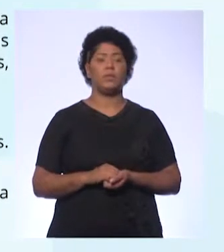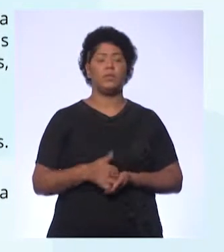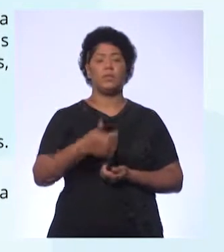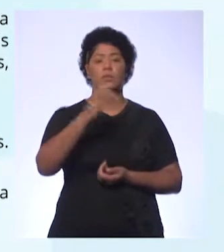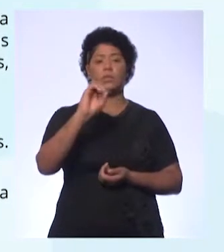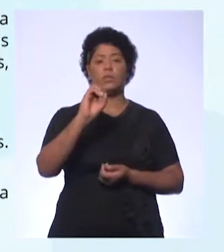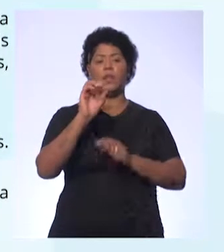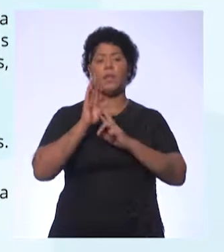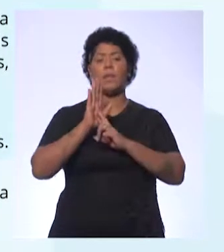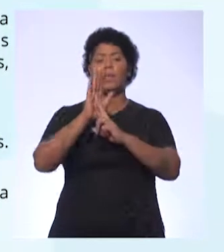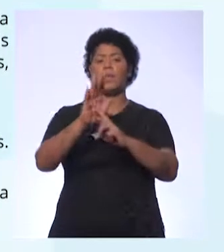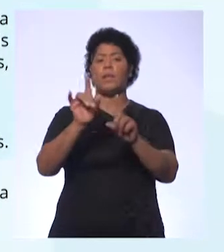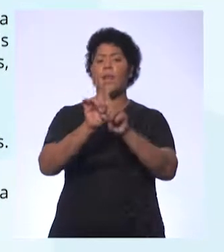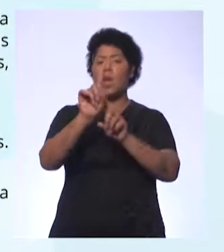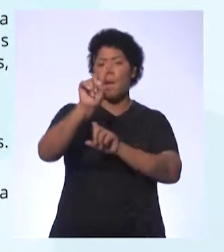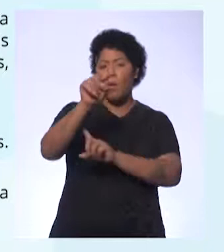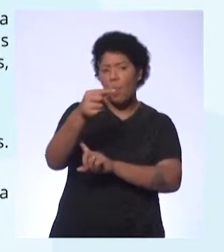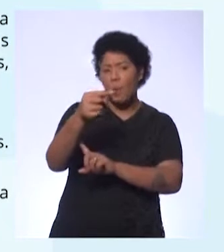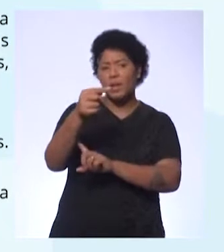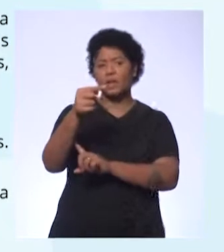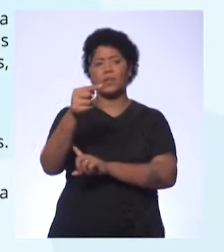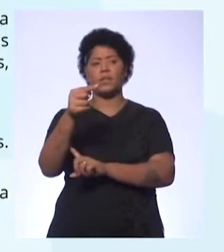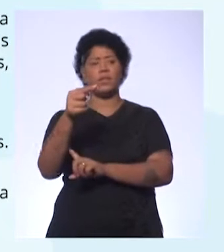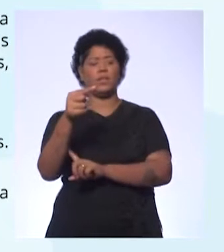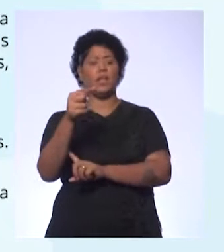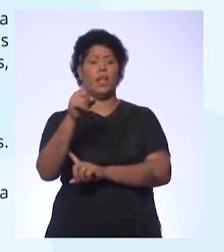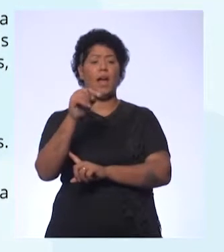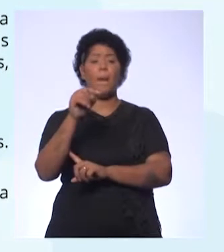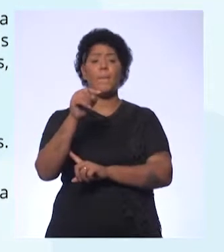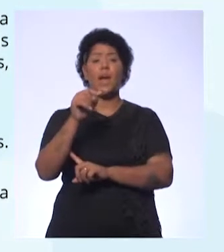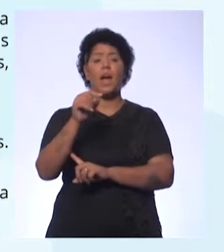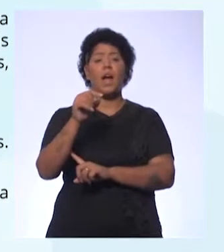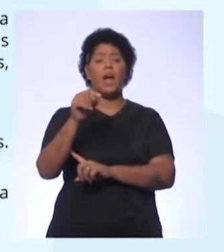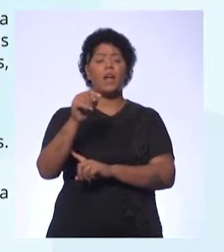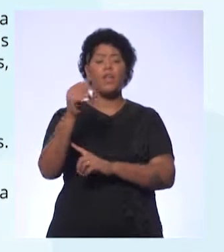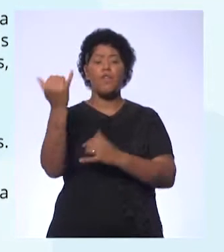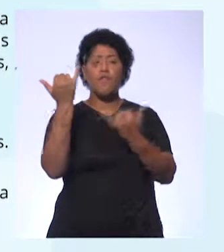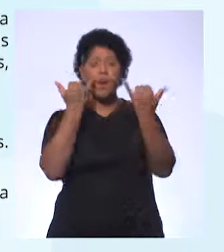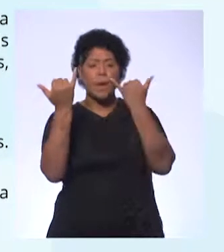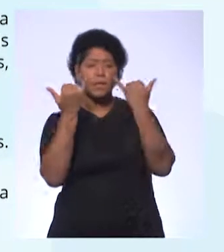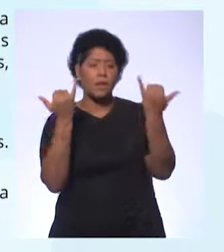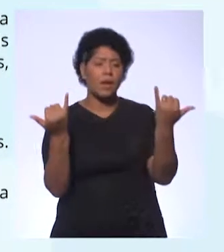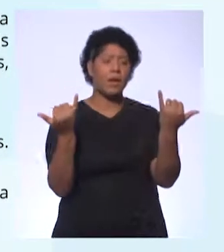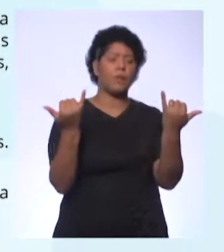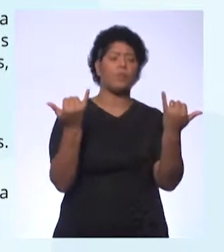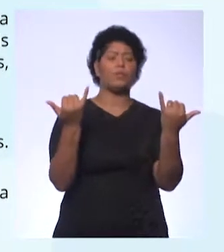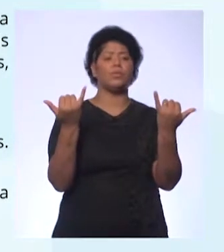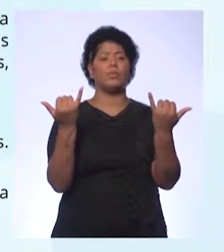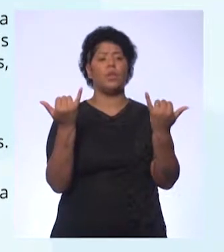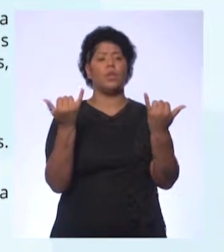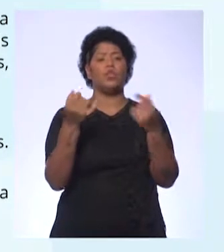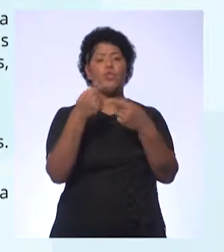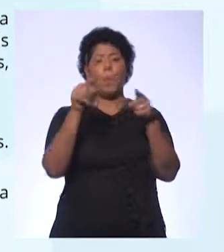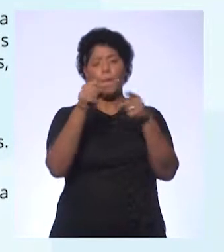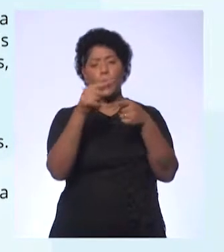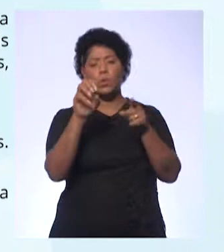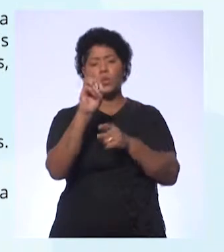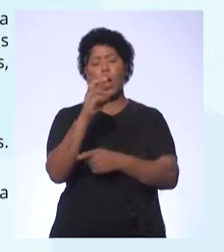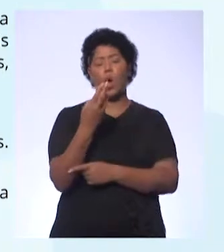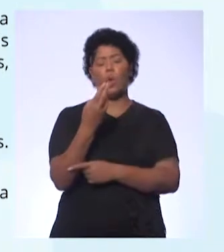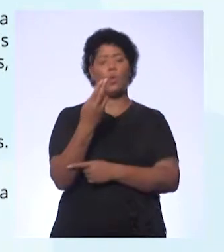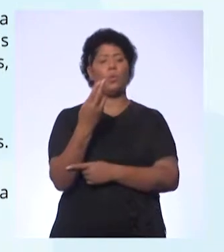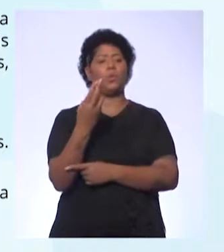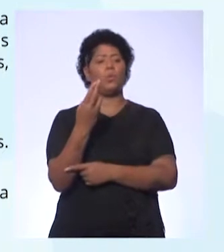passo, apresenta rubricas que servem para orientar atos como movimentação, entonação, na fala, uma música, etc. Então, essas rubricas que eu